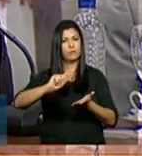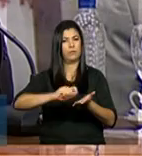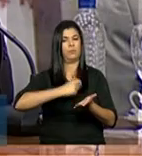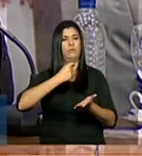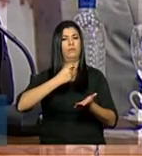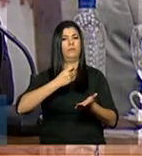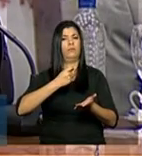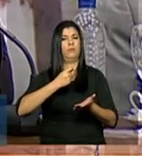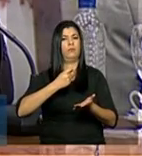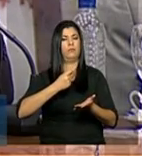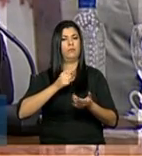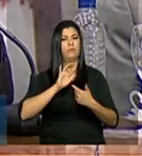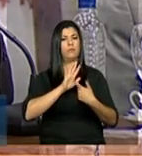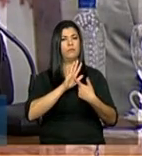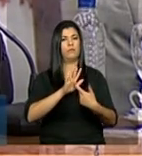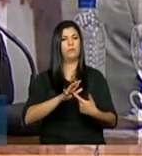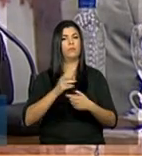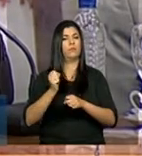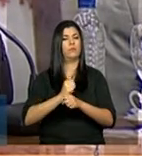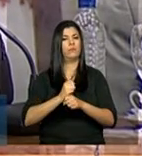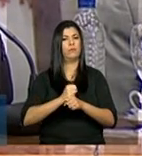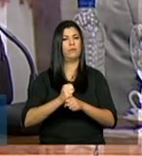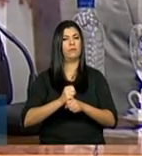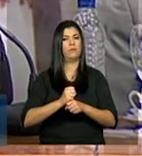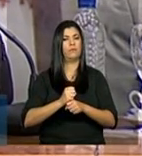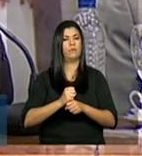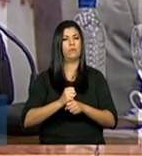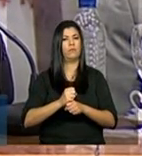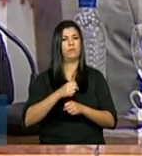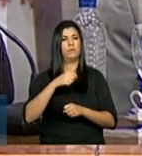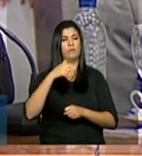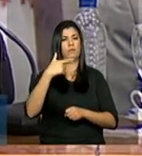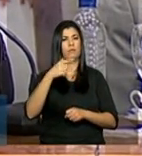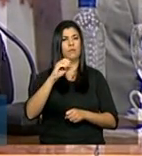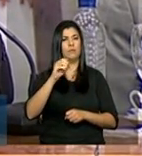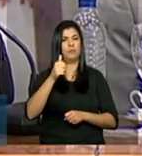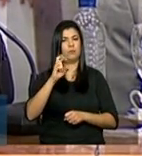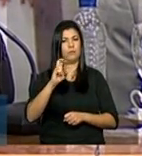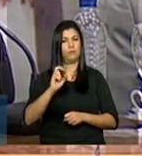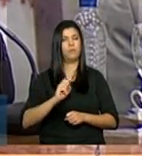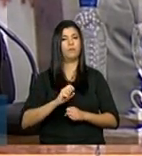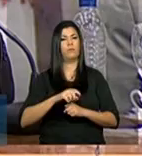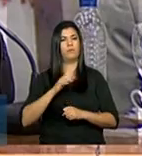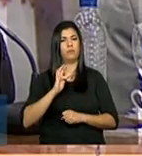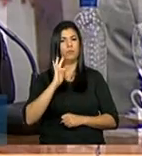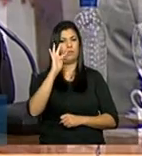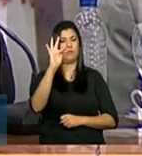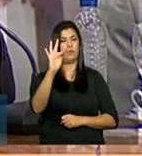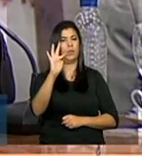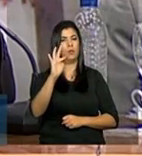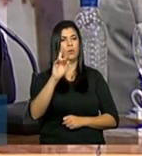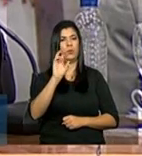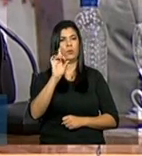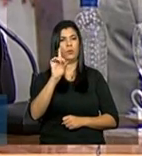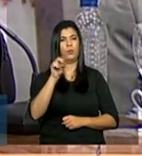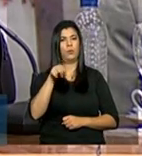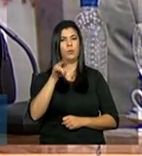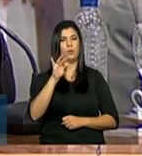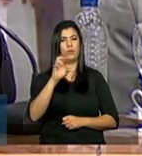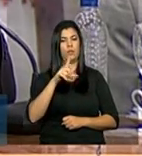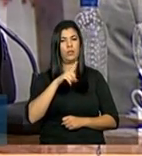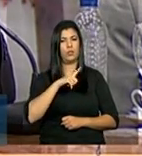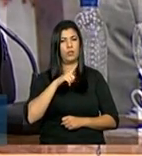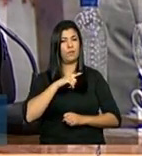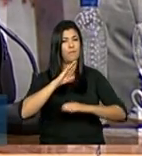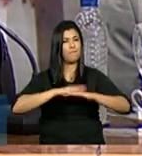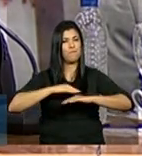aqui, neste ano de 2015, o DENIT deverá bater o recorde de execução em termos